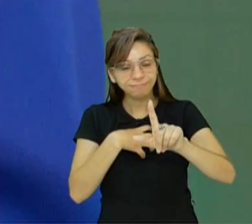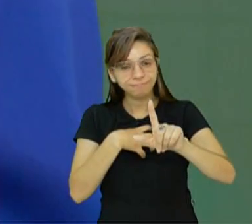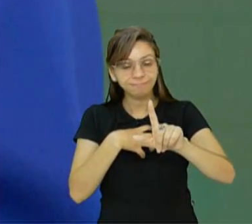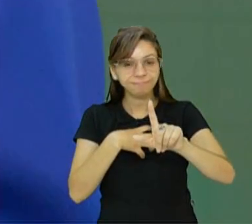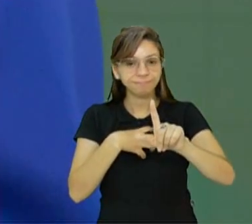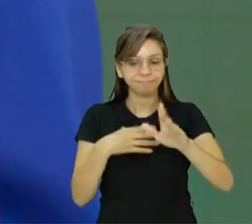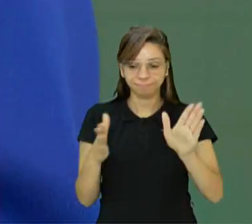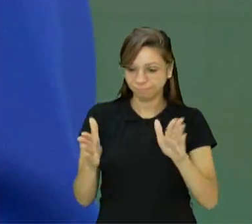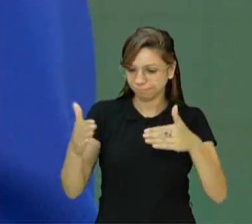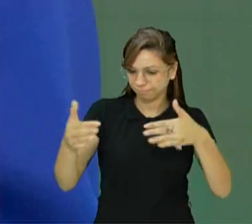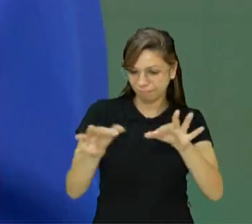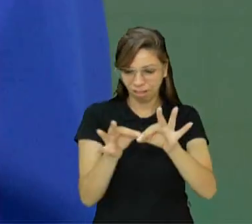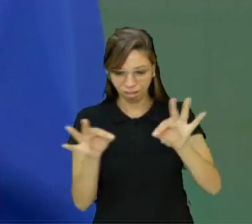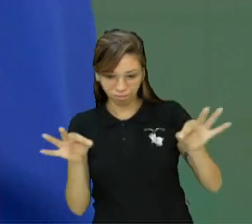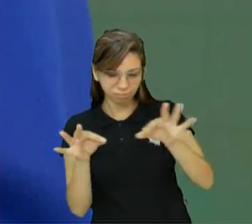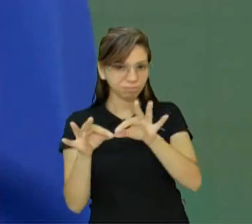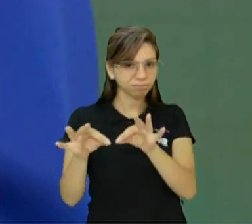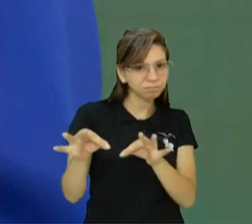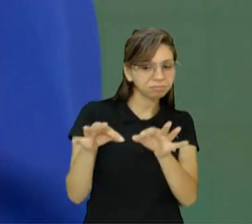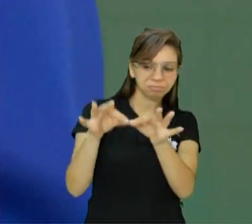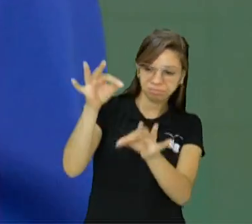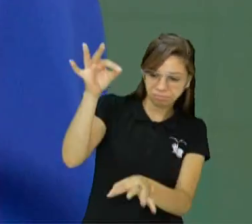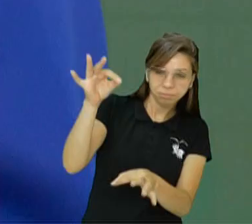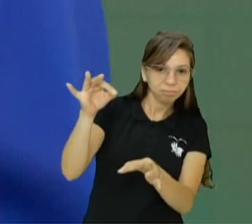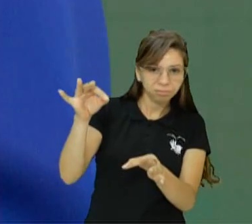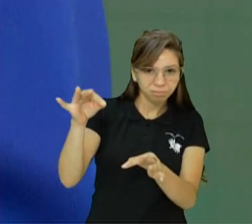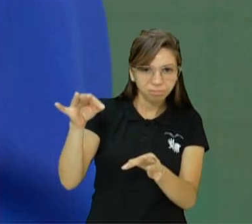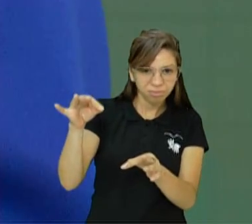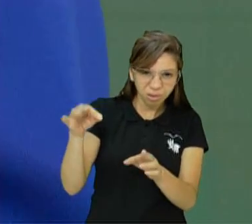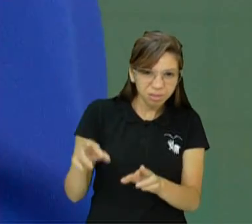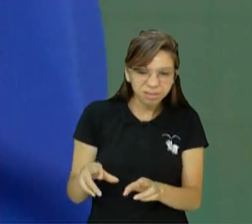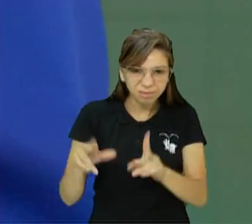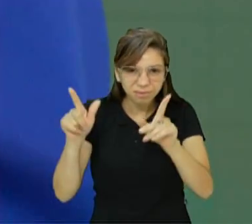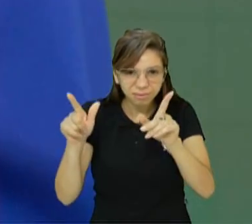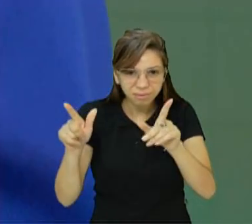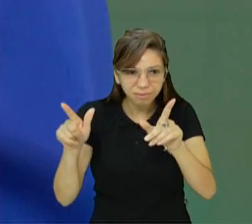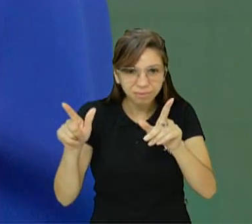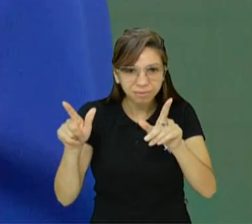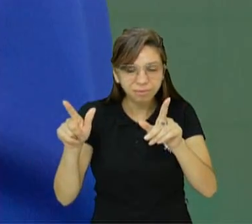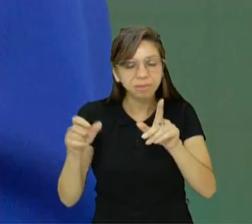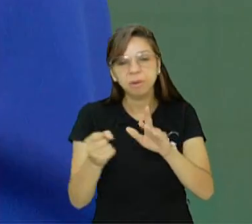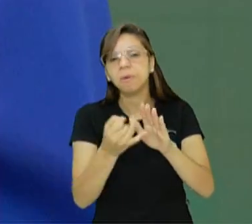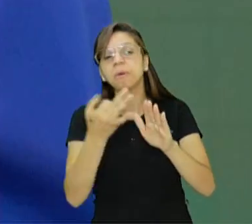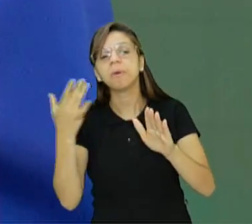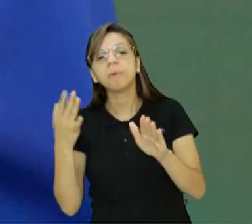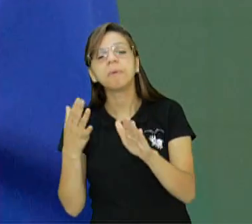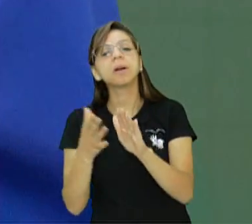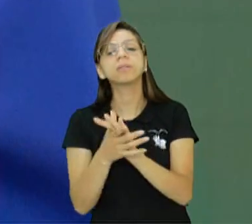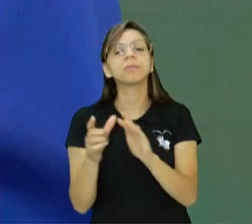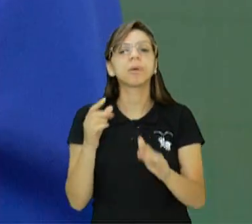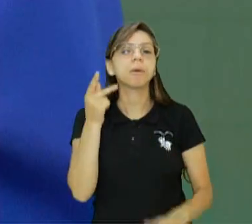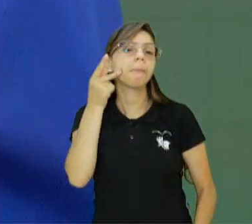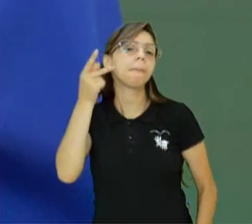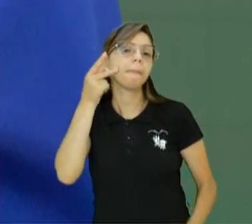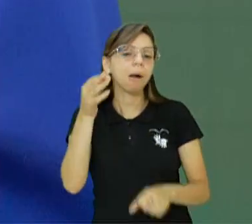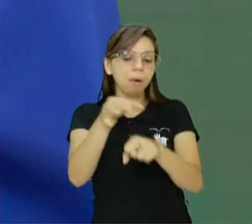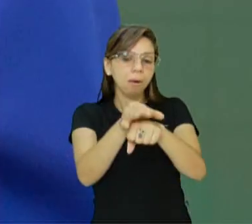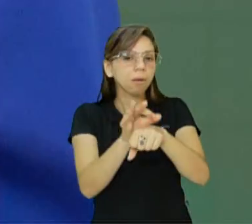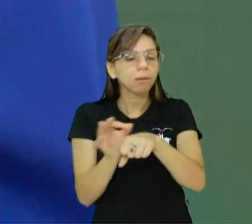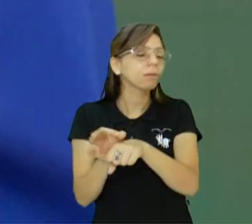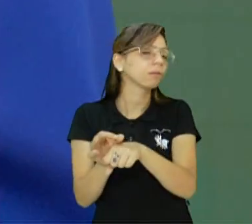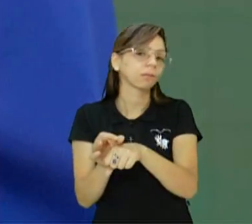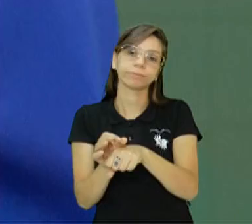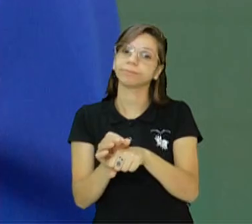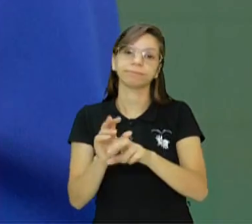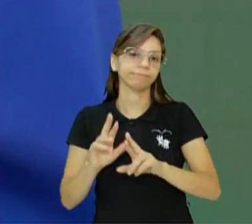as dimensões, a largura, a altura e tudo. Ele mudou alguma coisa aqui? A quantidade de jujubas? Ele não mudou,